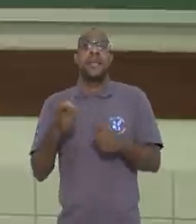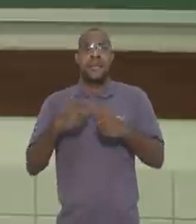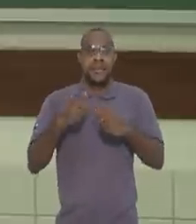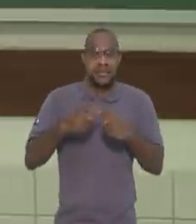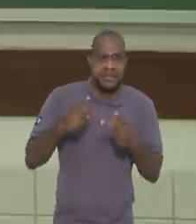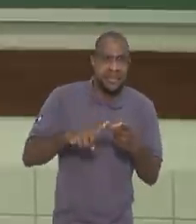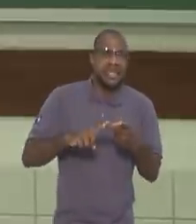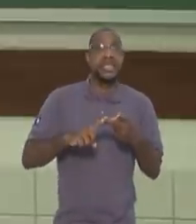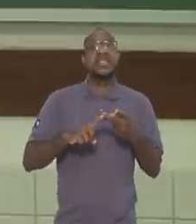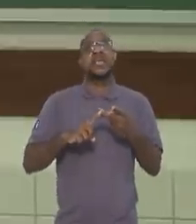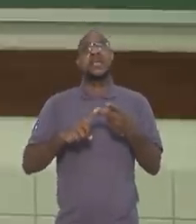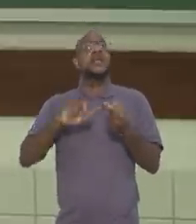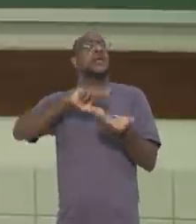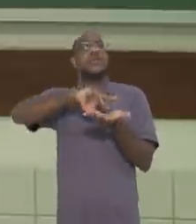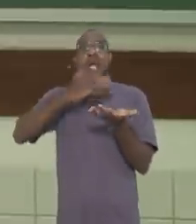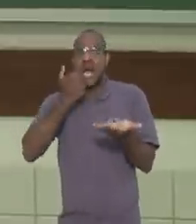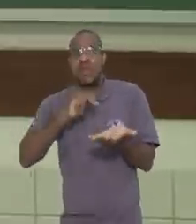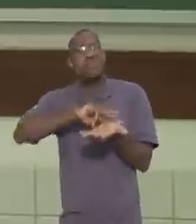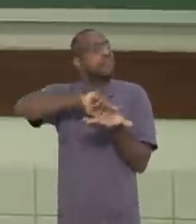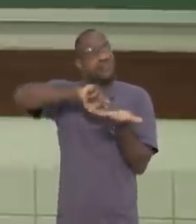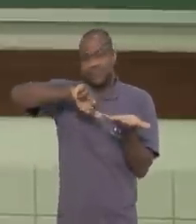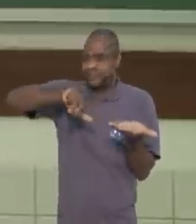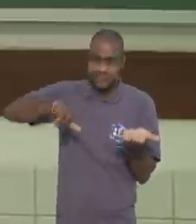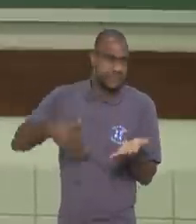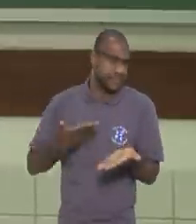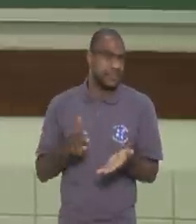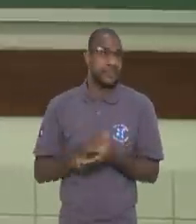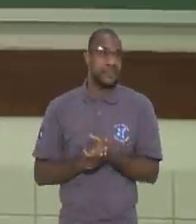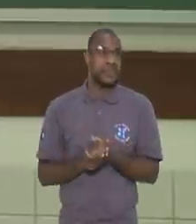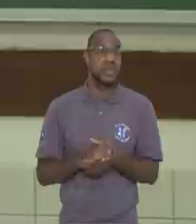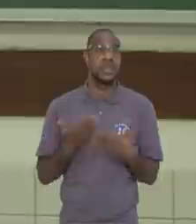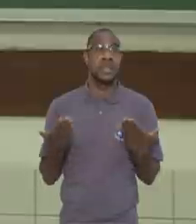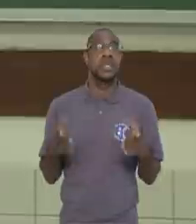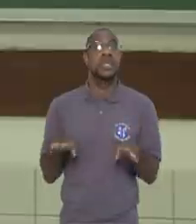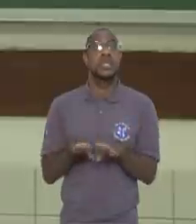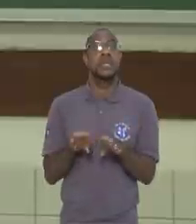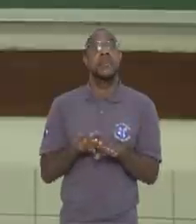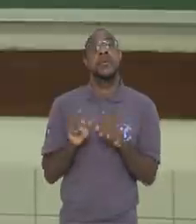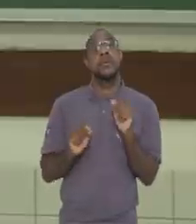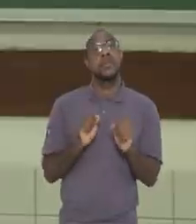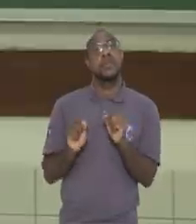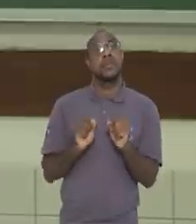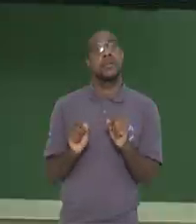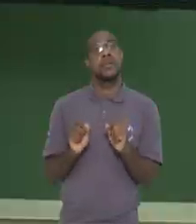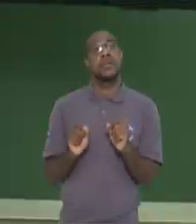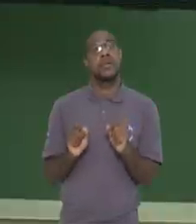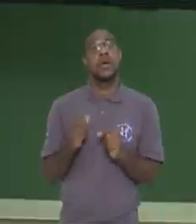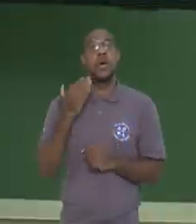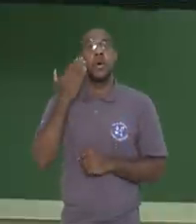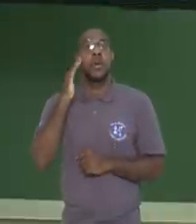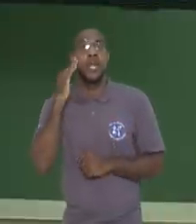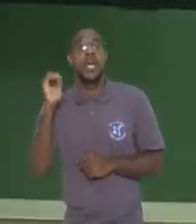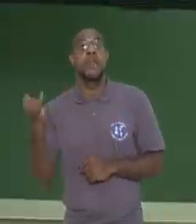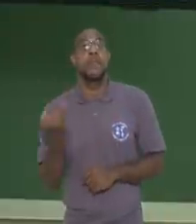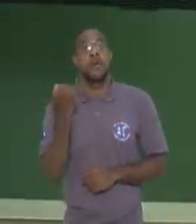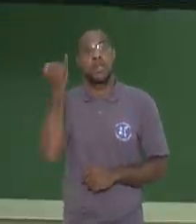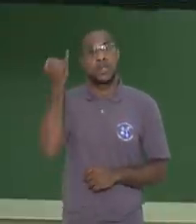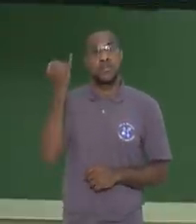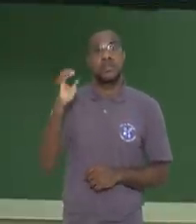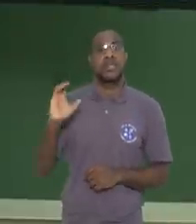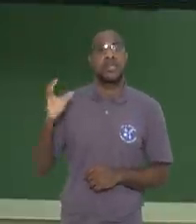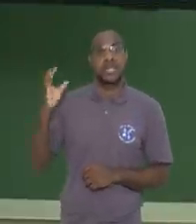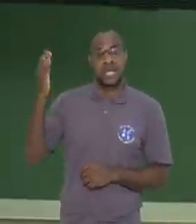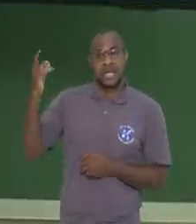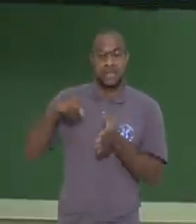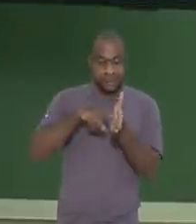outras áreas usando biotecnologia para muita coisa bacana, tá? E também, o que mais que a gente viu? Compreendemos a importância da ciência e